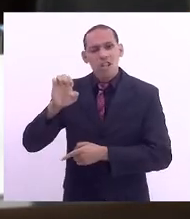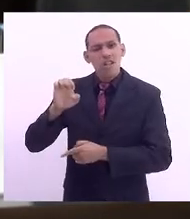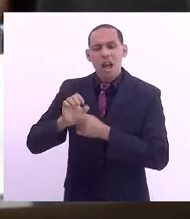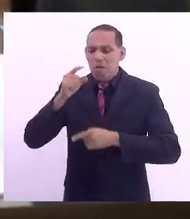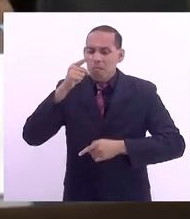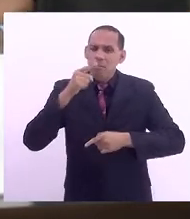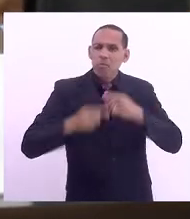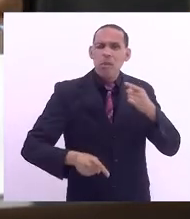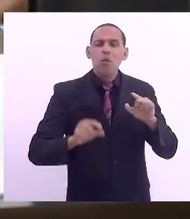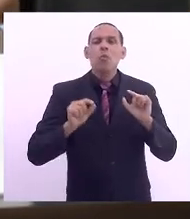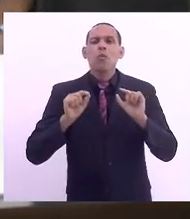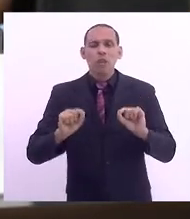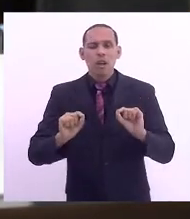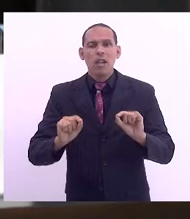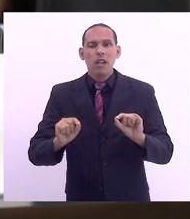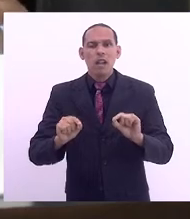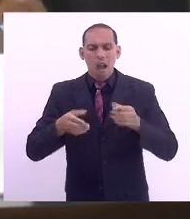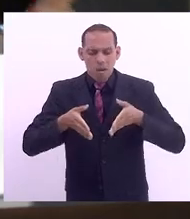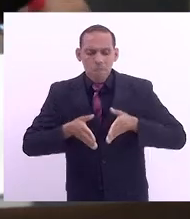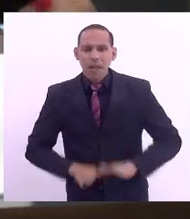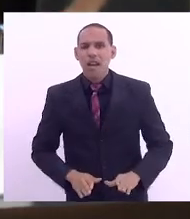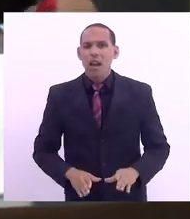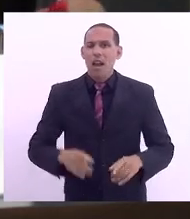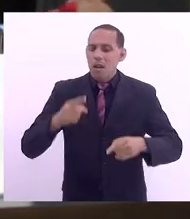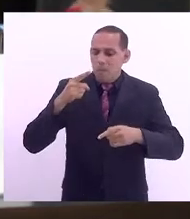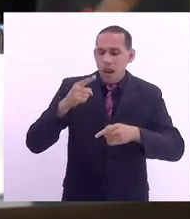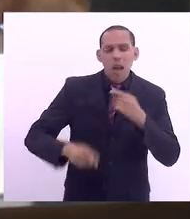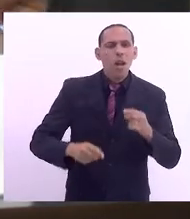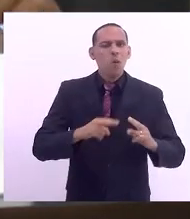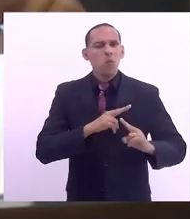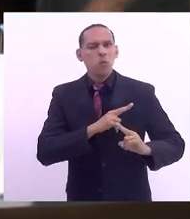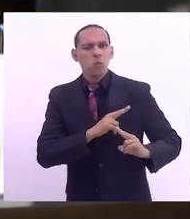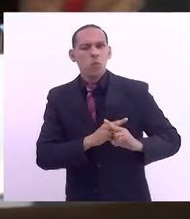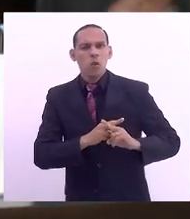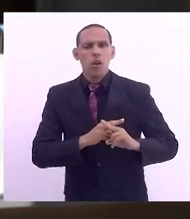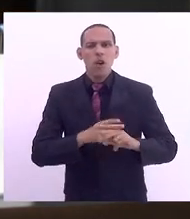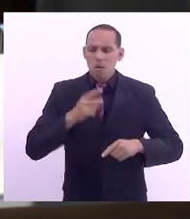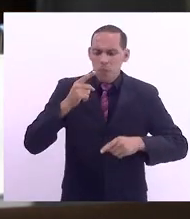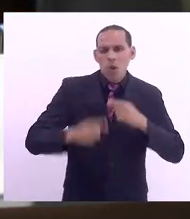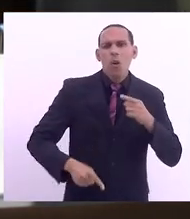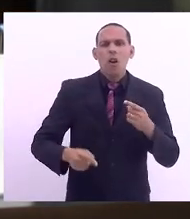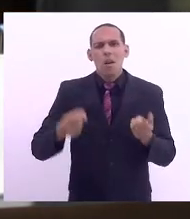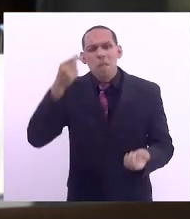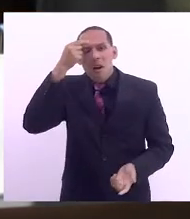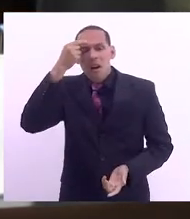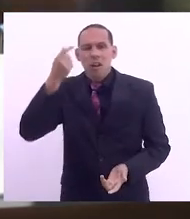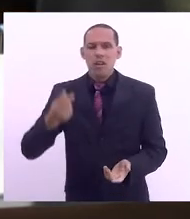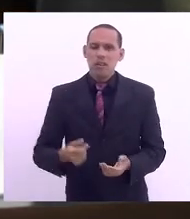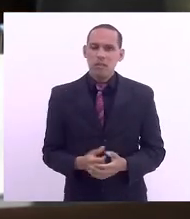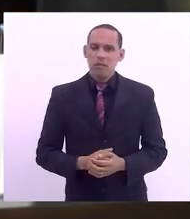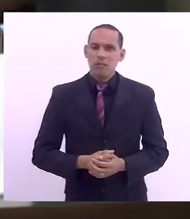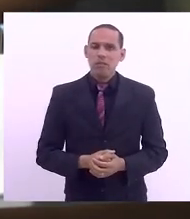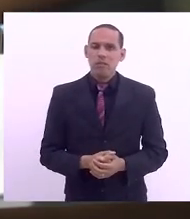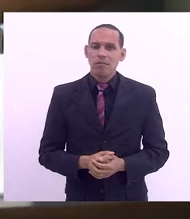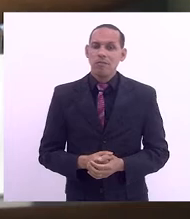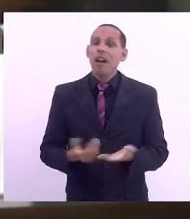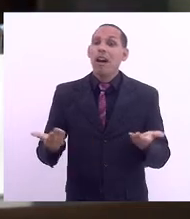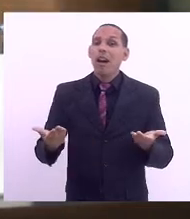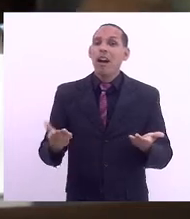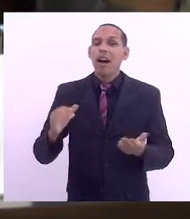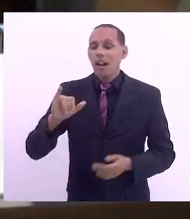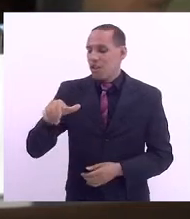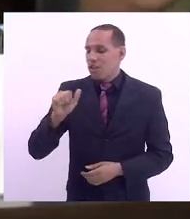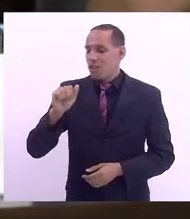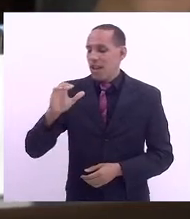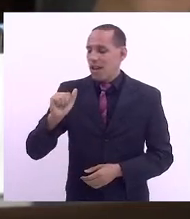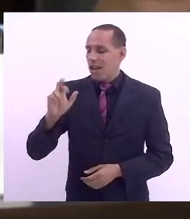nos proíbe de parir, nos proíbe de ter nosso luto e nos proíbe de ter nossa memória. Está aí o jacarezinho se as